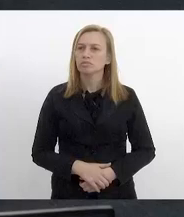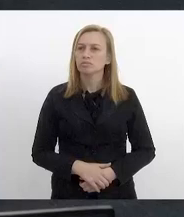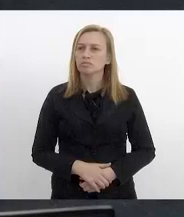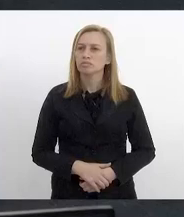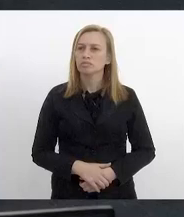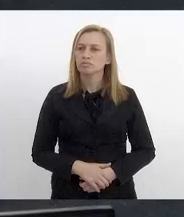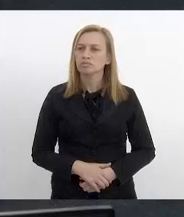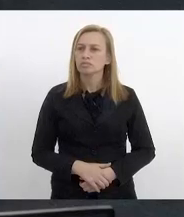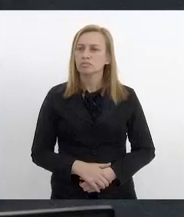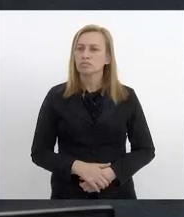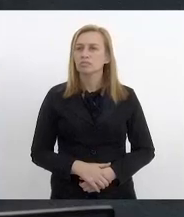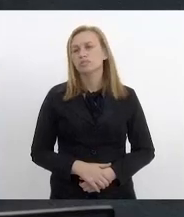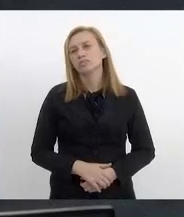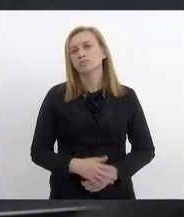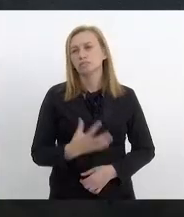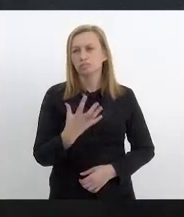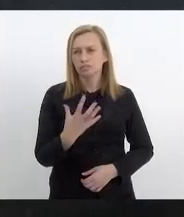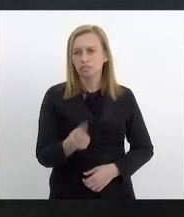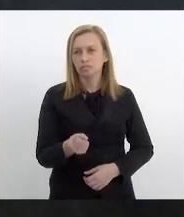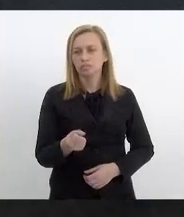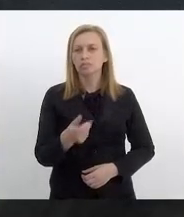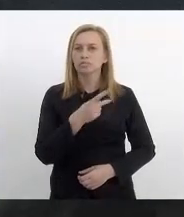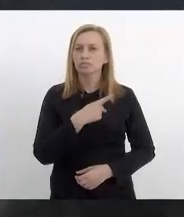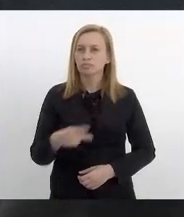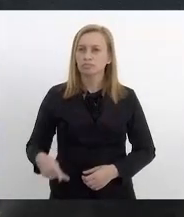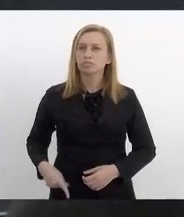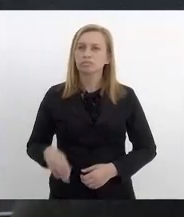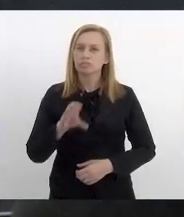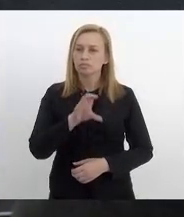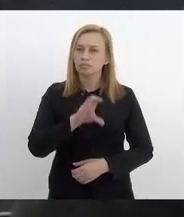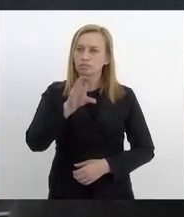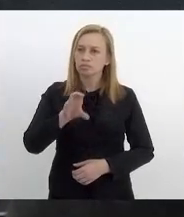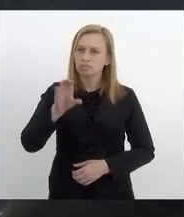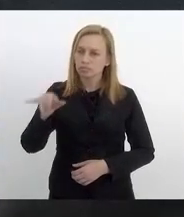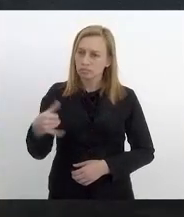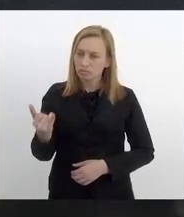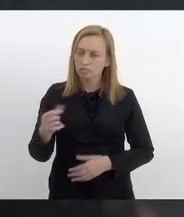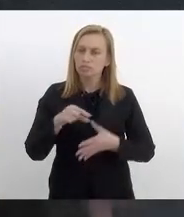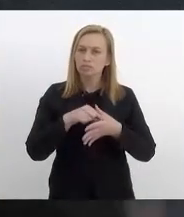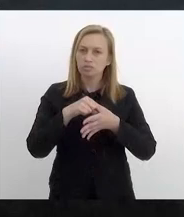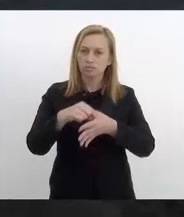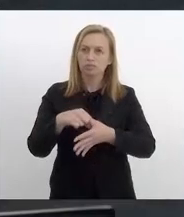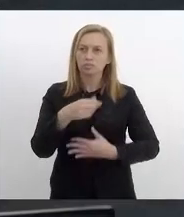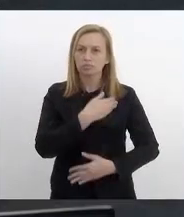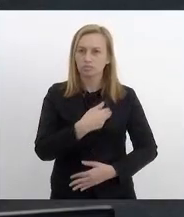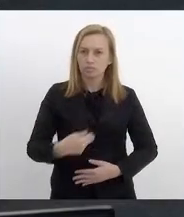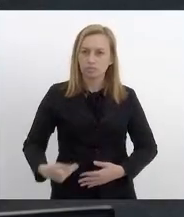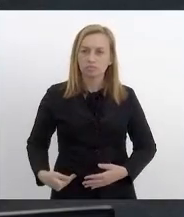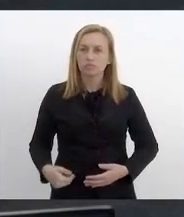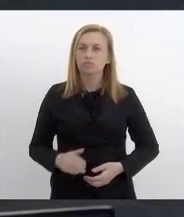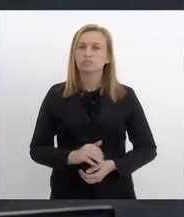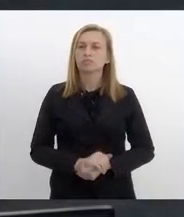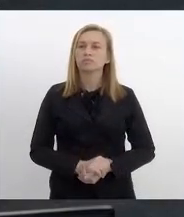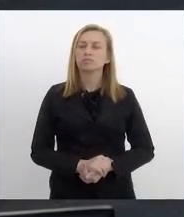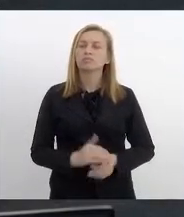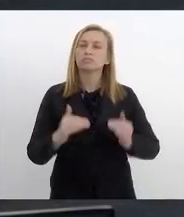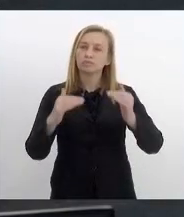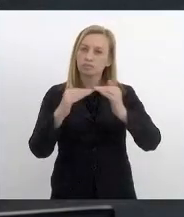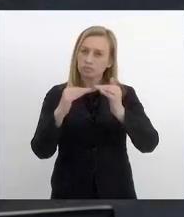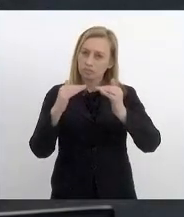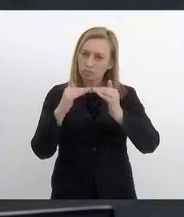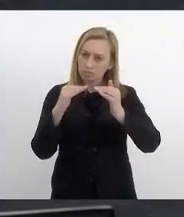ao presidente da CCJ e líder do governo que há um